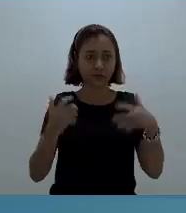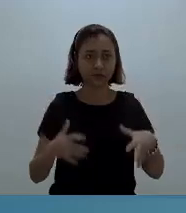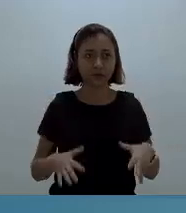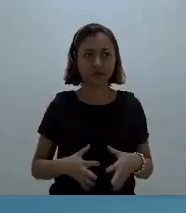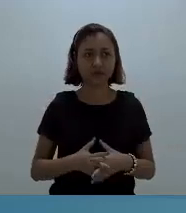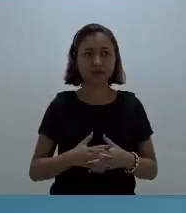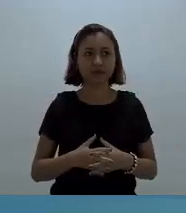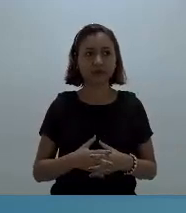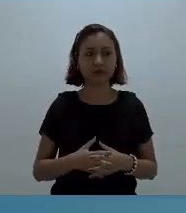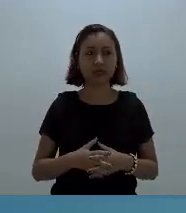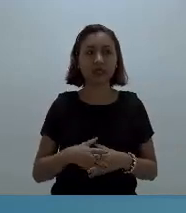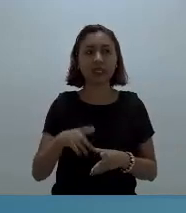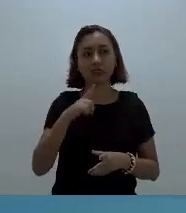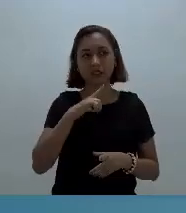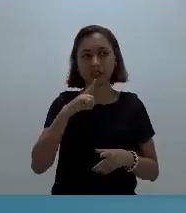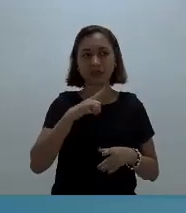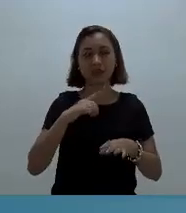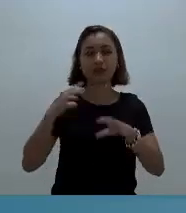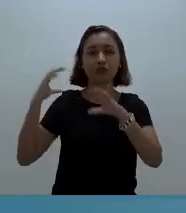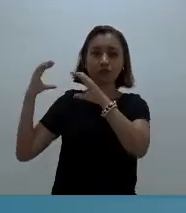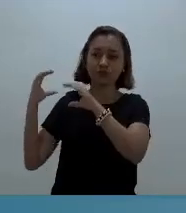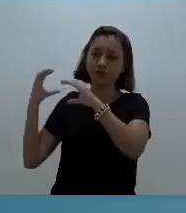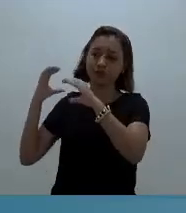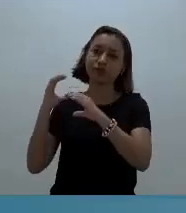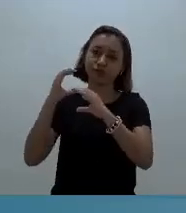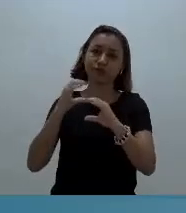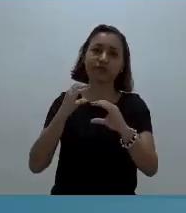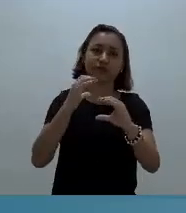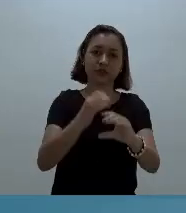o Círio de Nazaré.